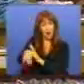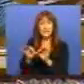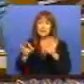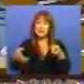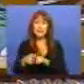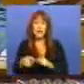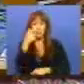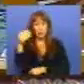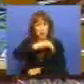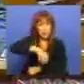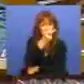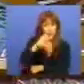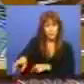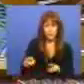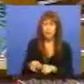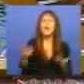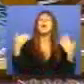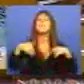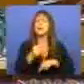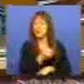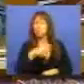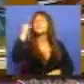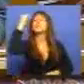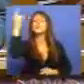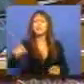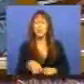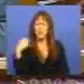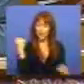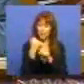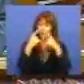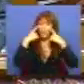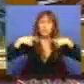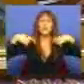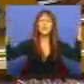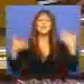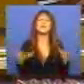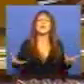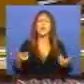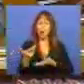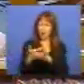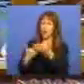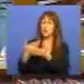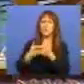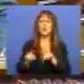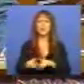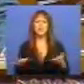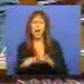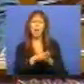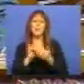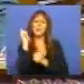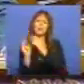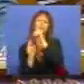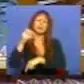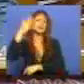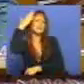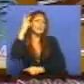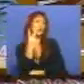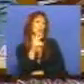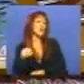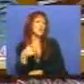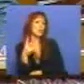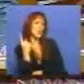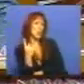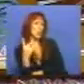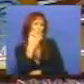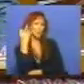como no caso dos pensionistas, mas muito especialmente na função pública, onde negociou na base de uma inflação prevista de 2